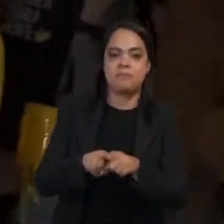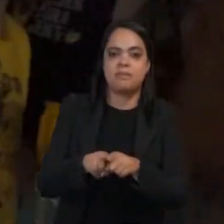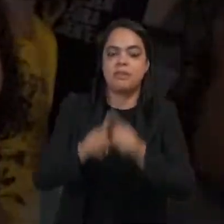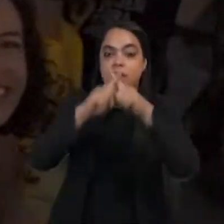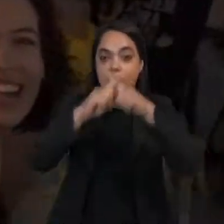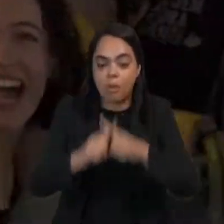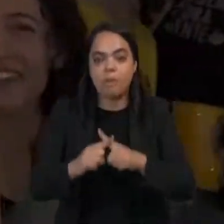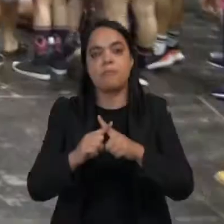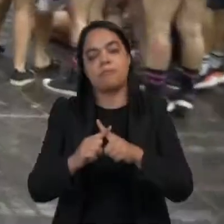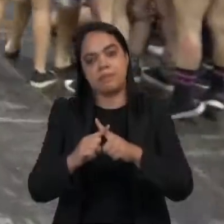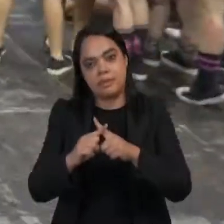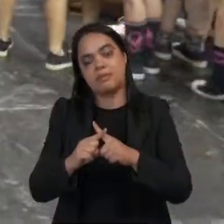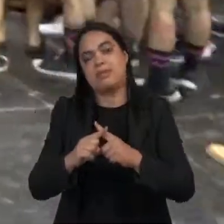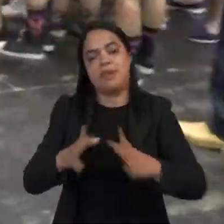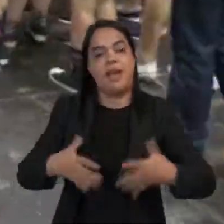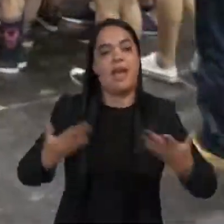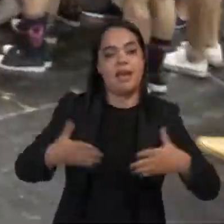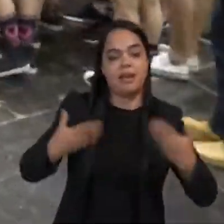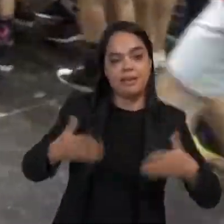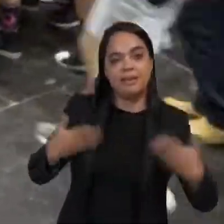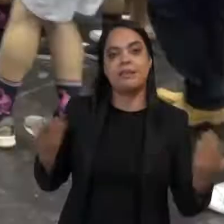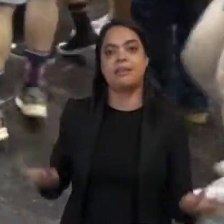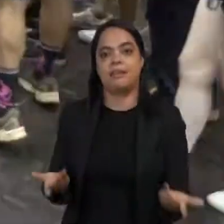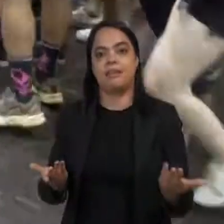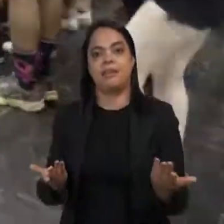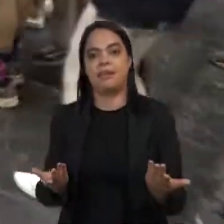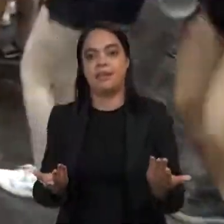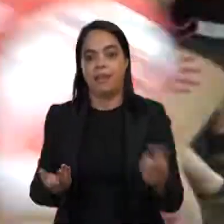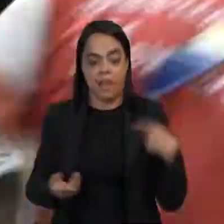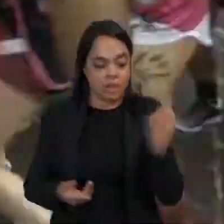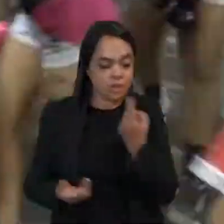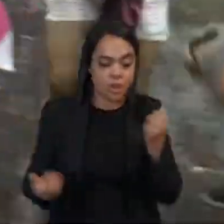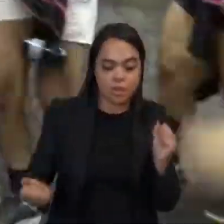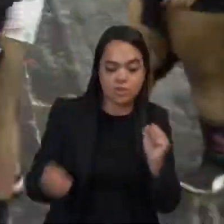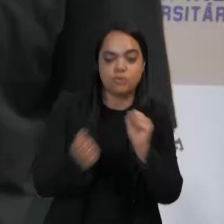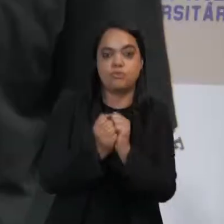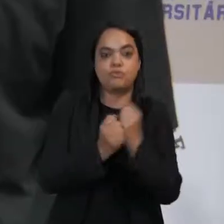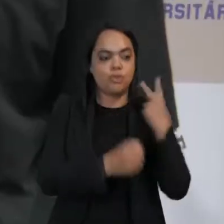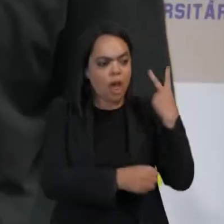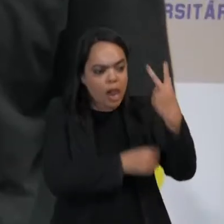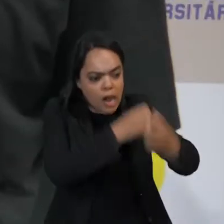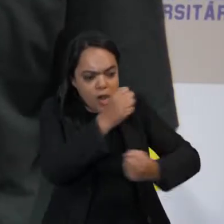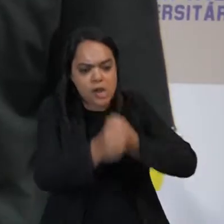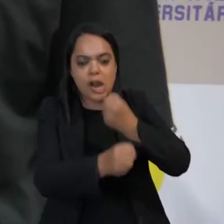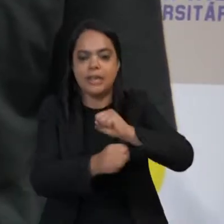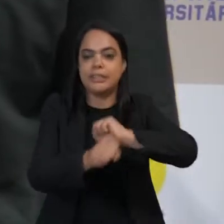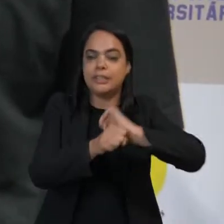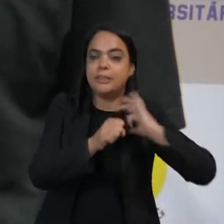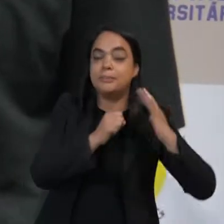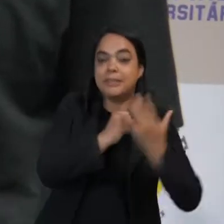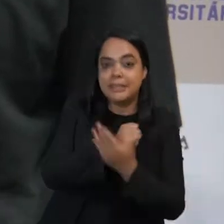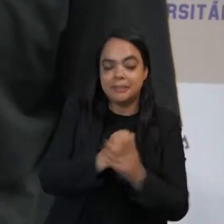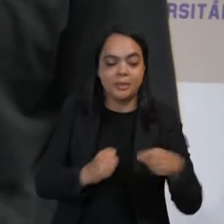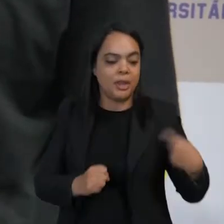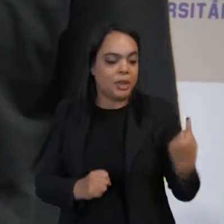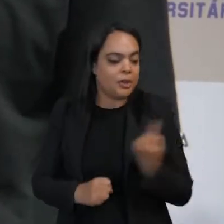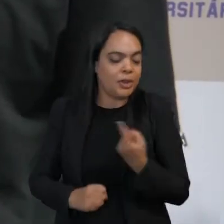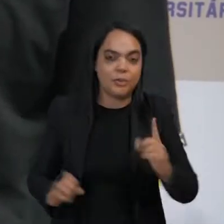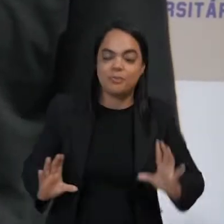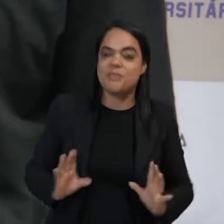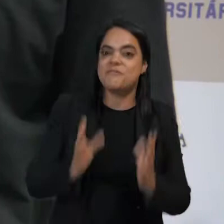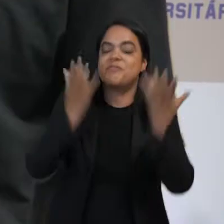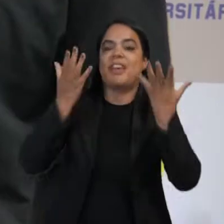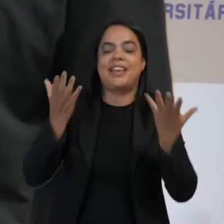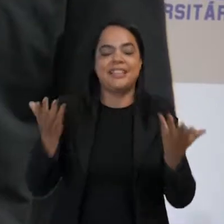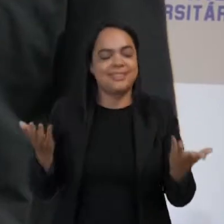da competição, da alegria, fato de estarmos juntos após 2 anos de pandemia, poder ter uma